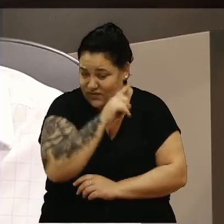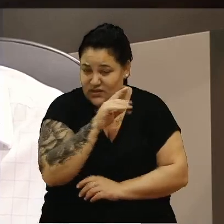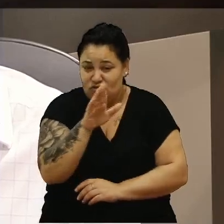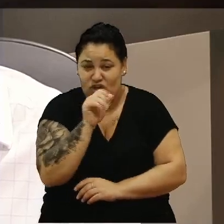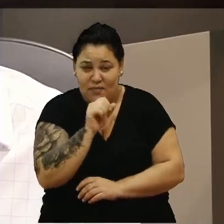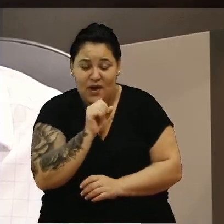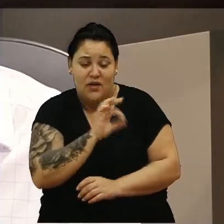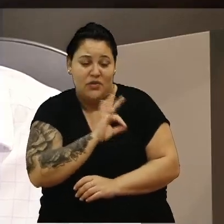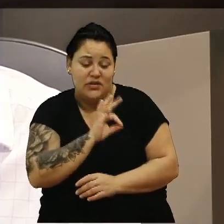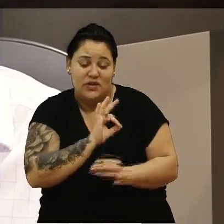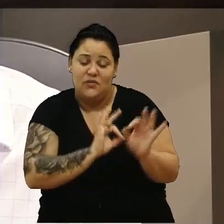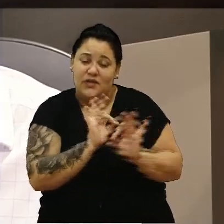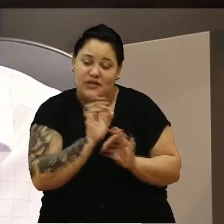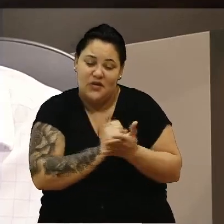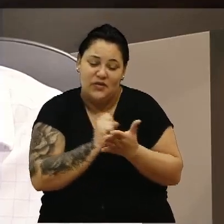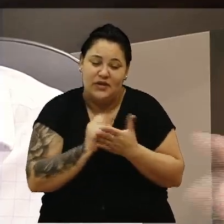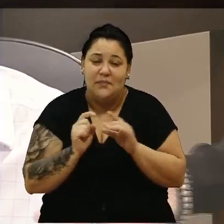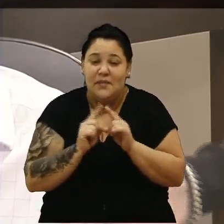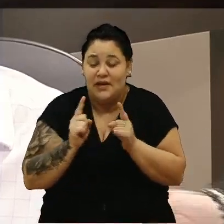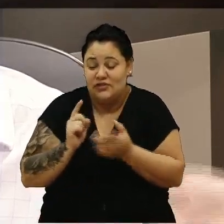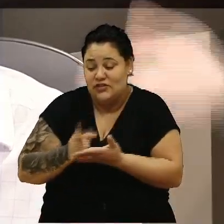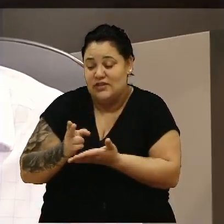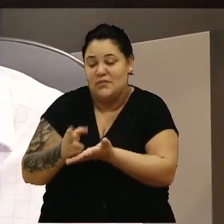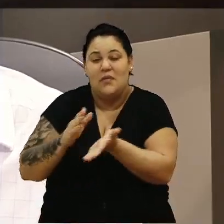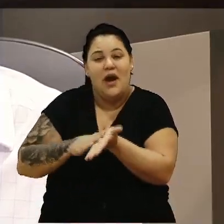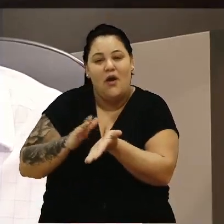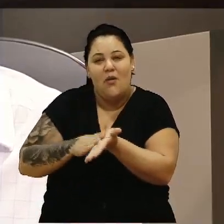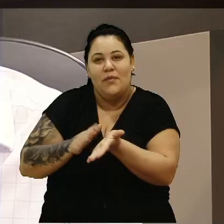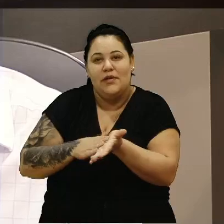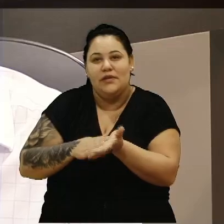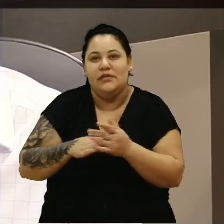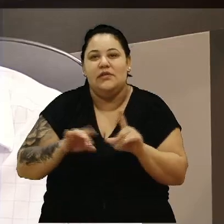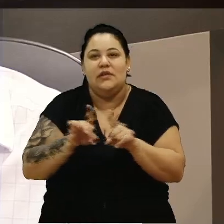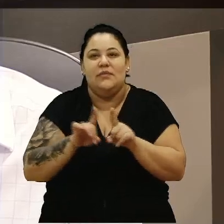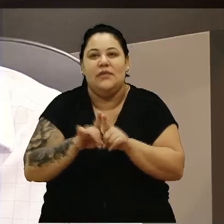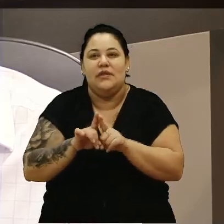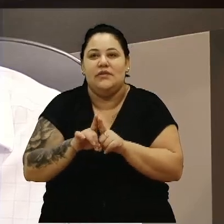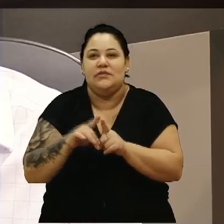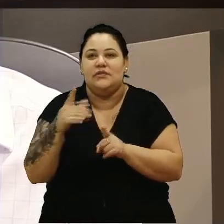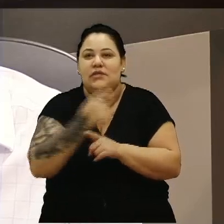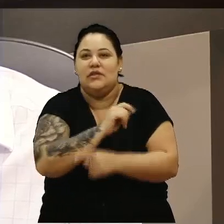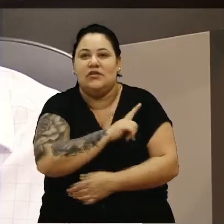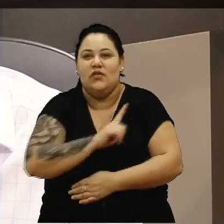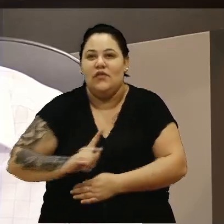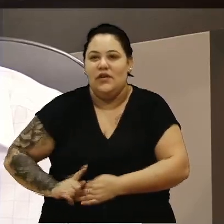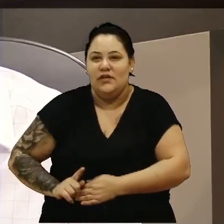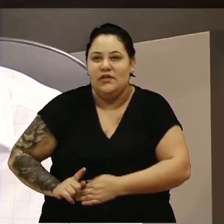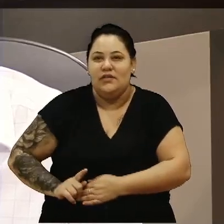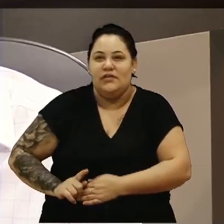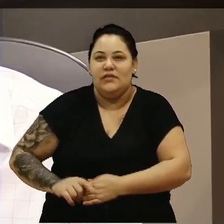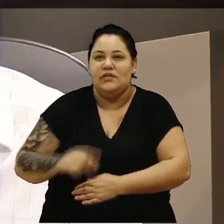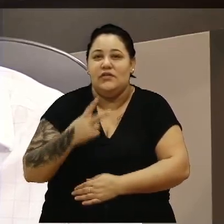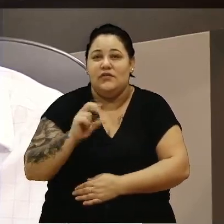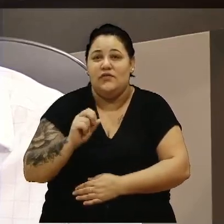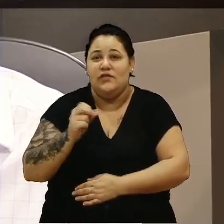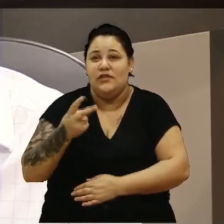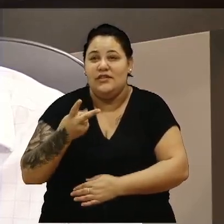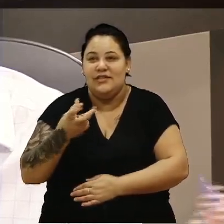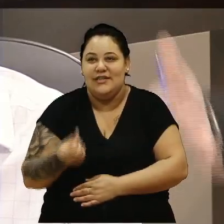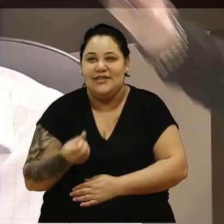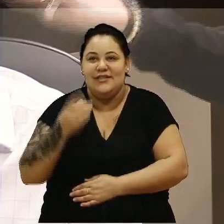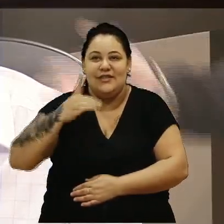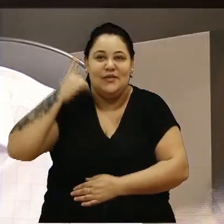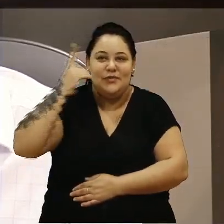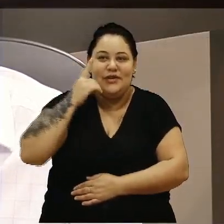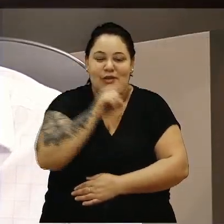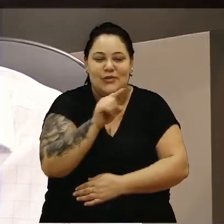aqui sempre para cobrar e também tirar eles do governo, né? Em 26 a gente vai tirar eles, vamos colocar o deputado Zucco lá, quem sabe, e a